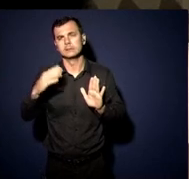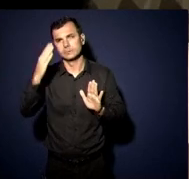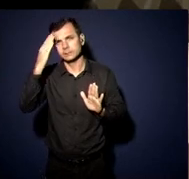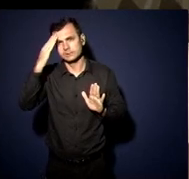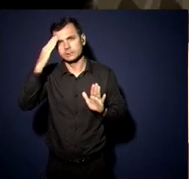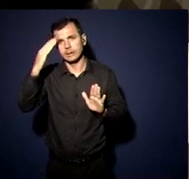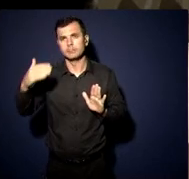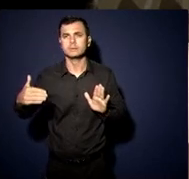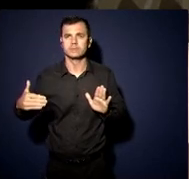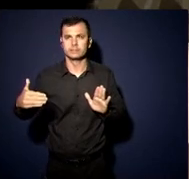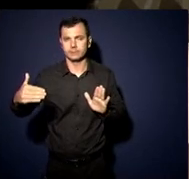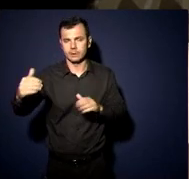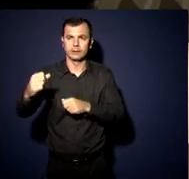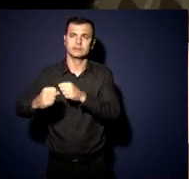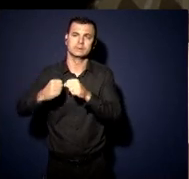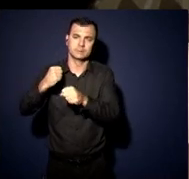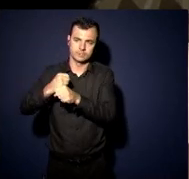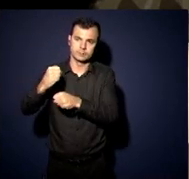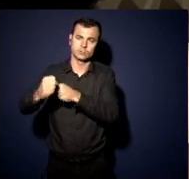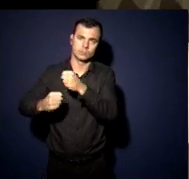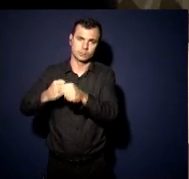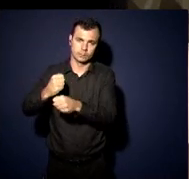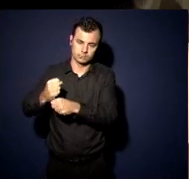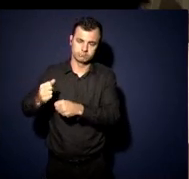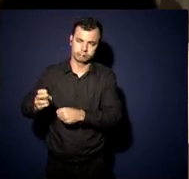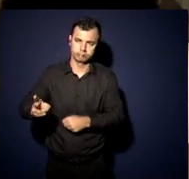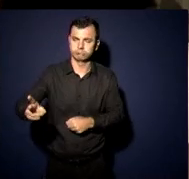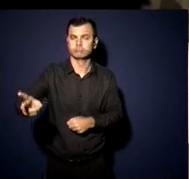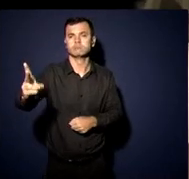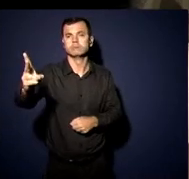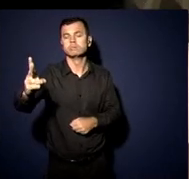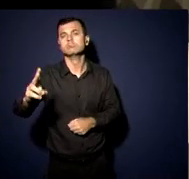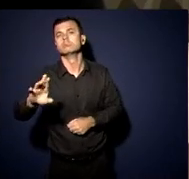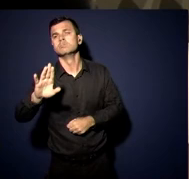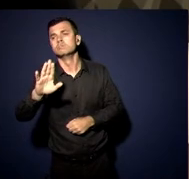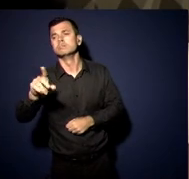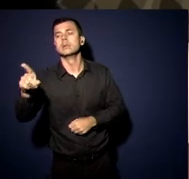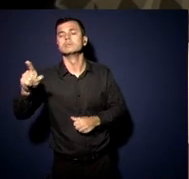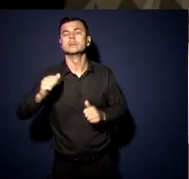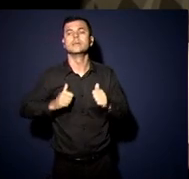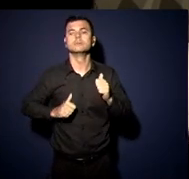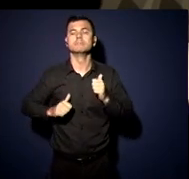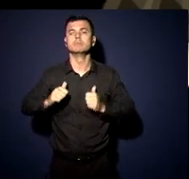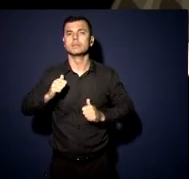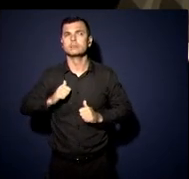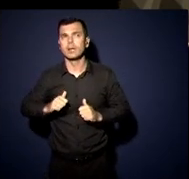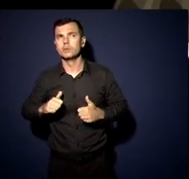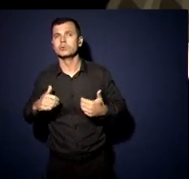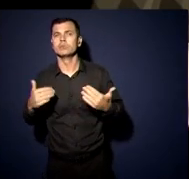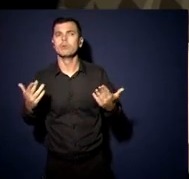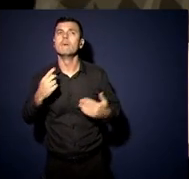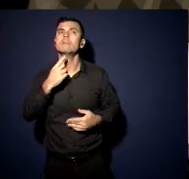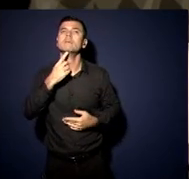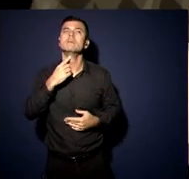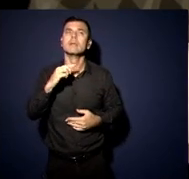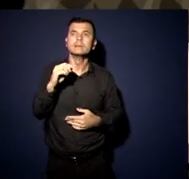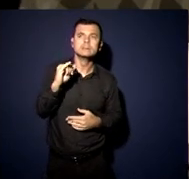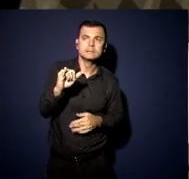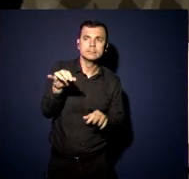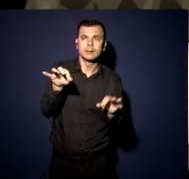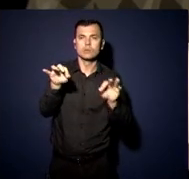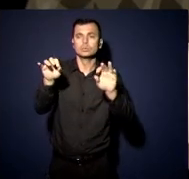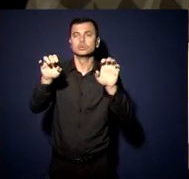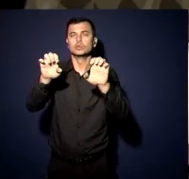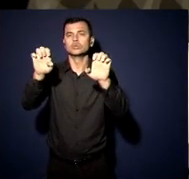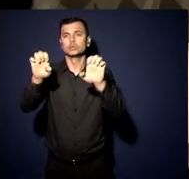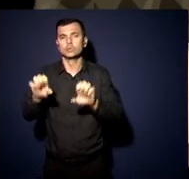infelizmente vários anos pela frente você tem alguma perspectiva tem algum desejo você de reestruturar o